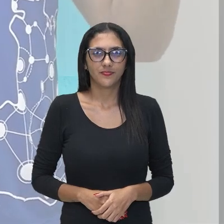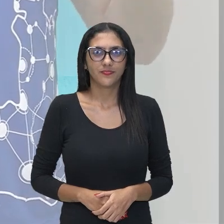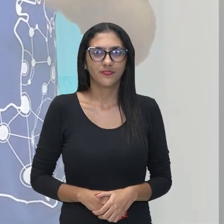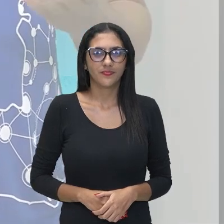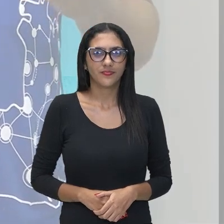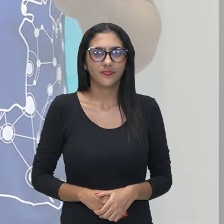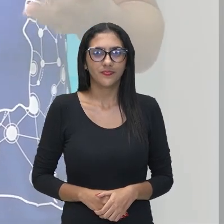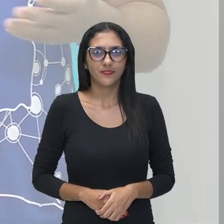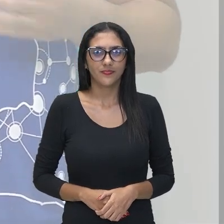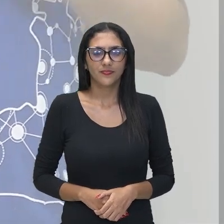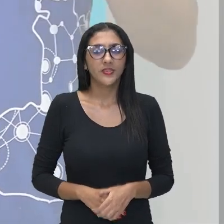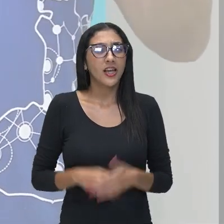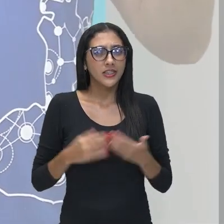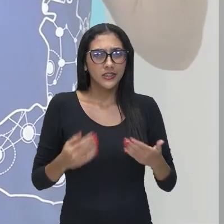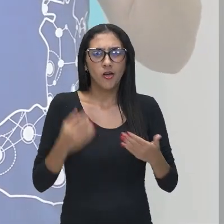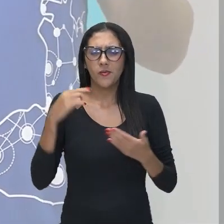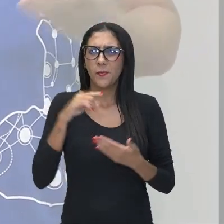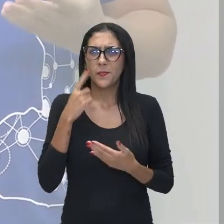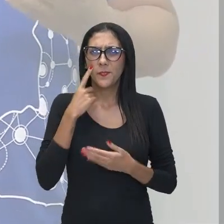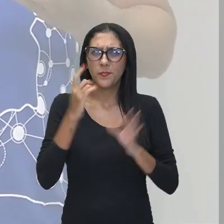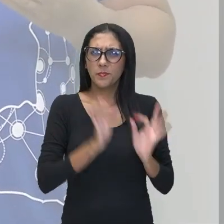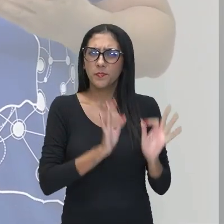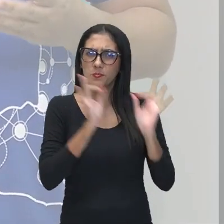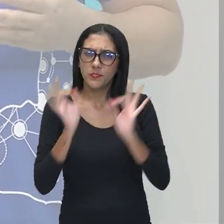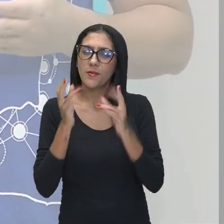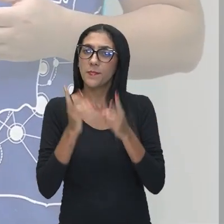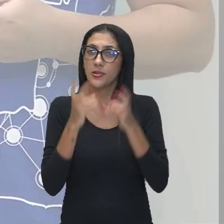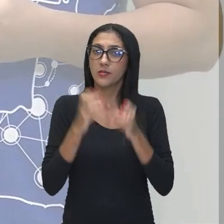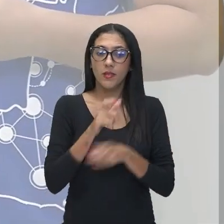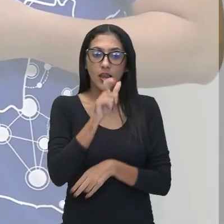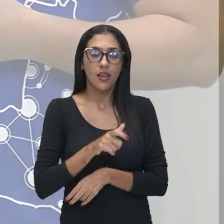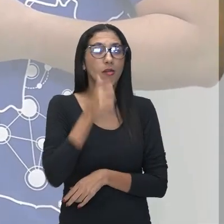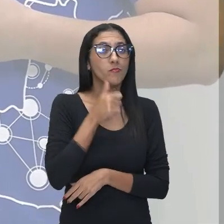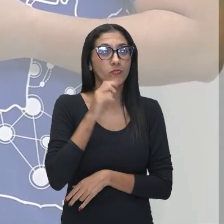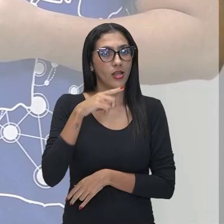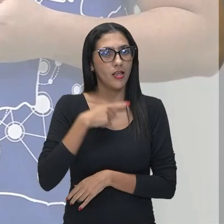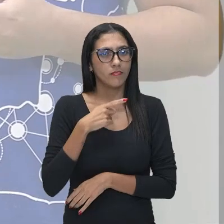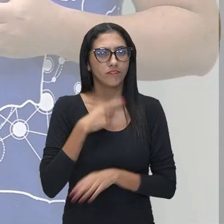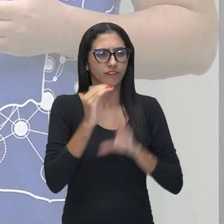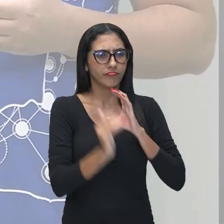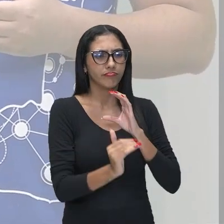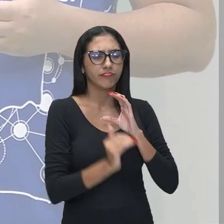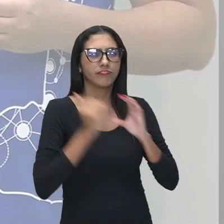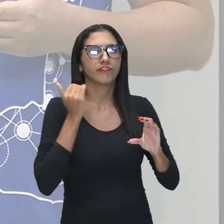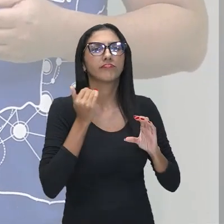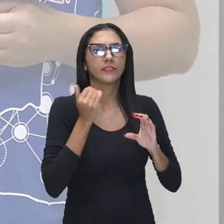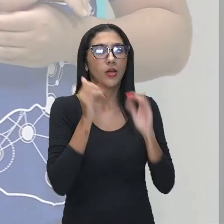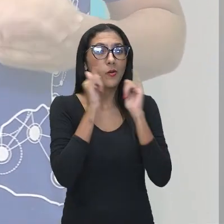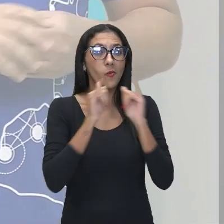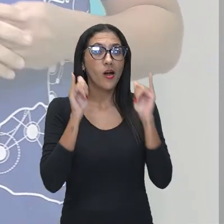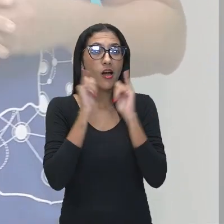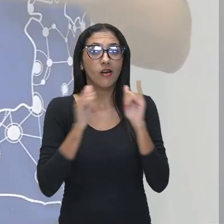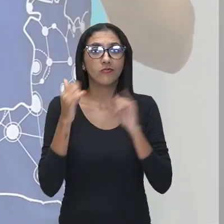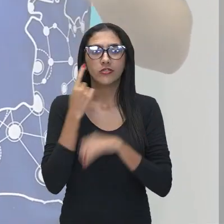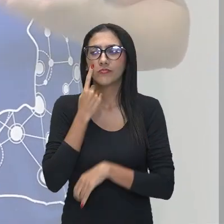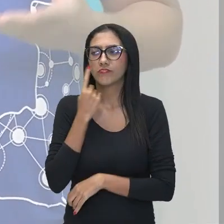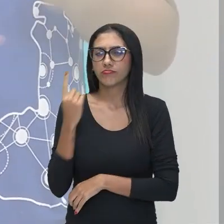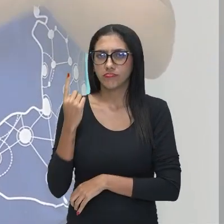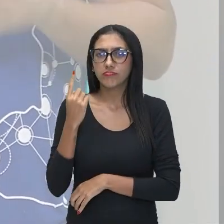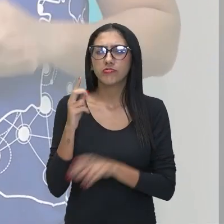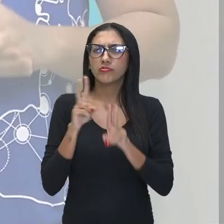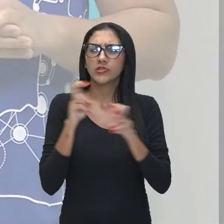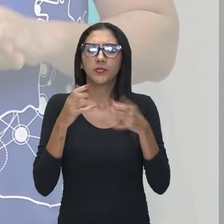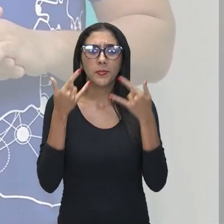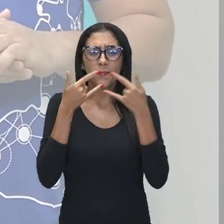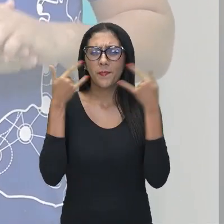Então, vocês perceberam que a nossa personagem recebeu esta notícia com o título Máscaras